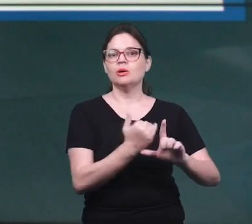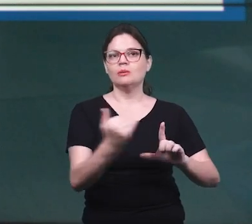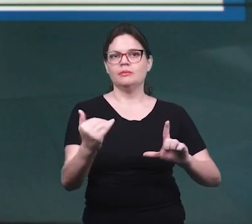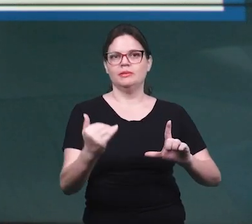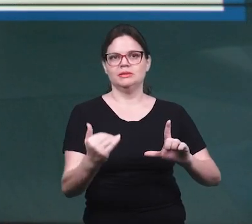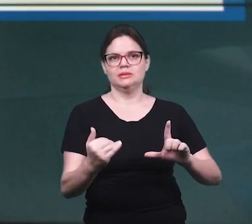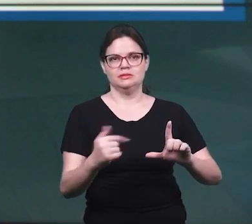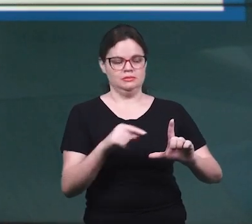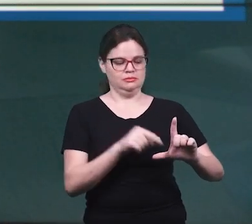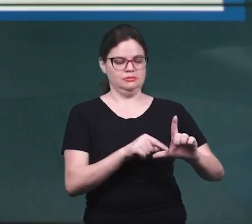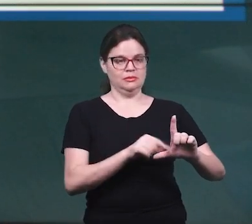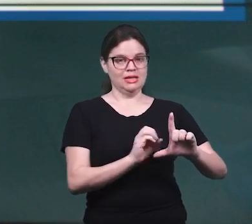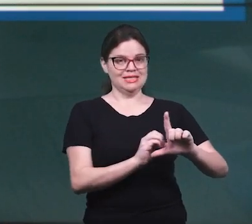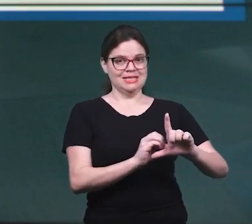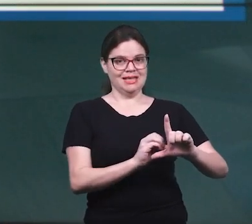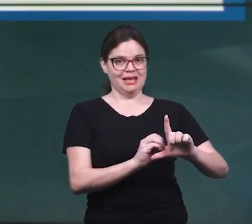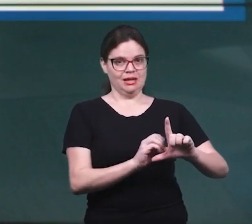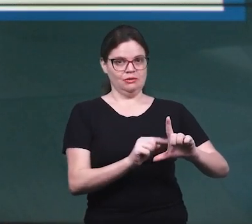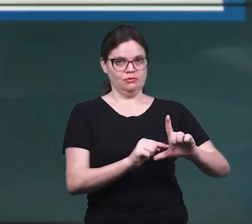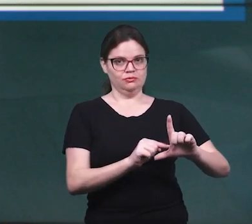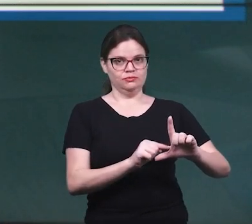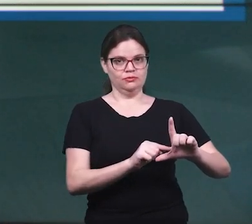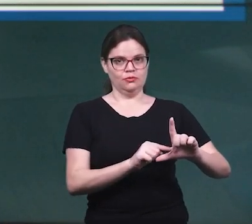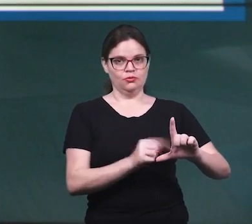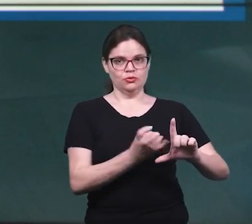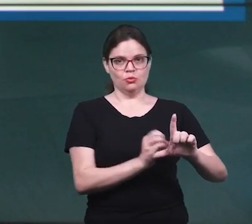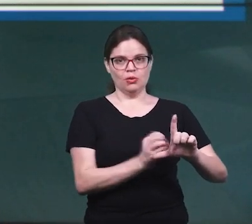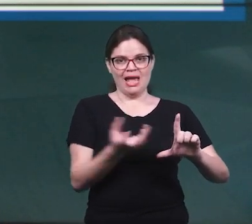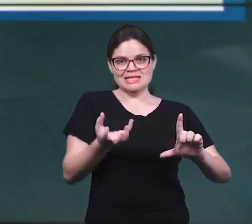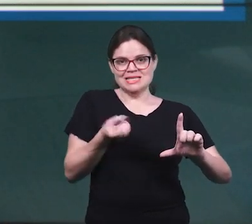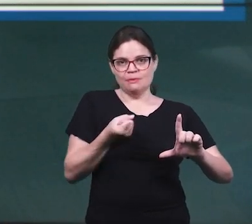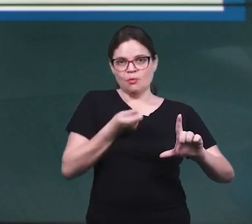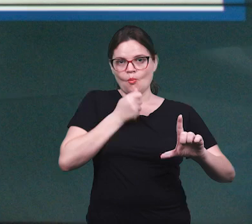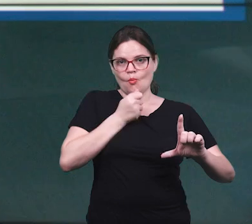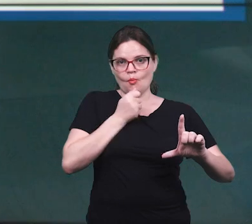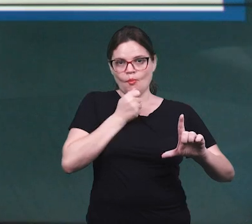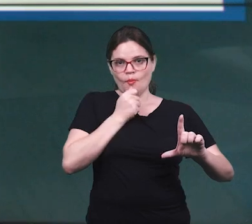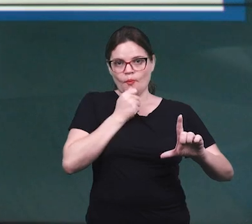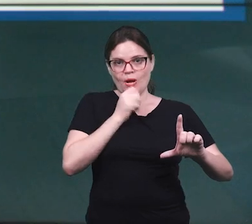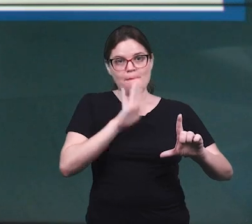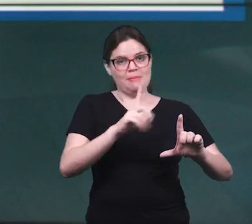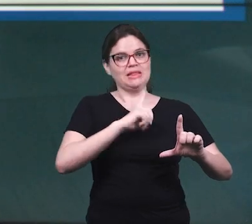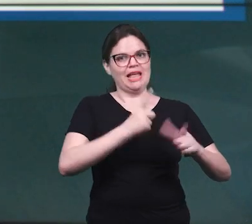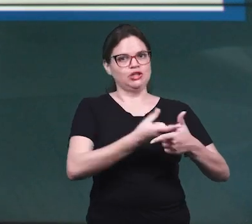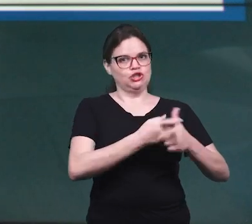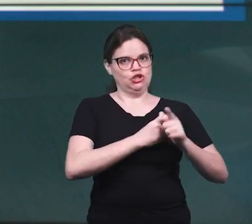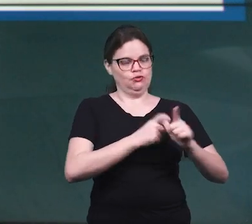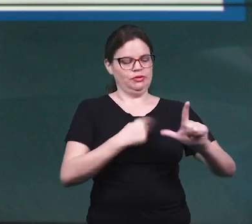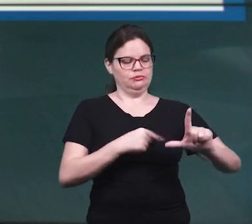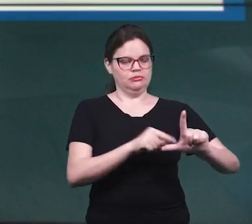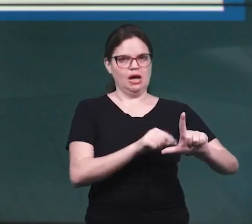do ponto zero. Você ainda não tinha ganhado nada. Aí vai gerando receita, vai